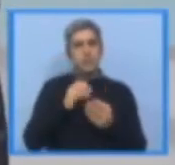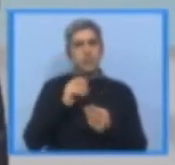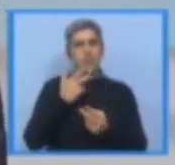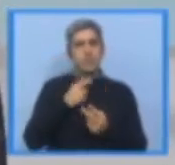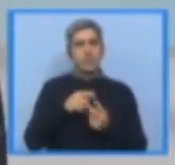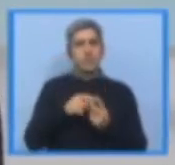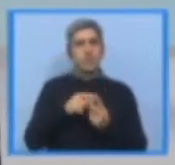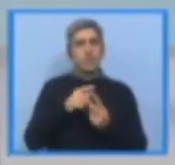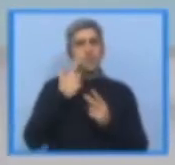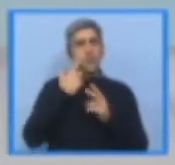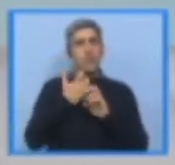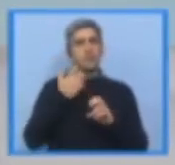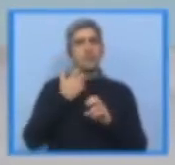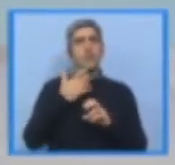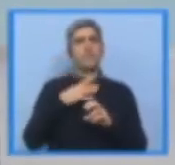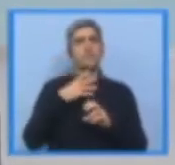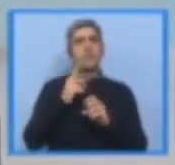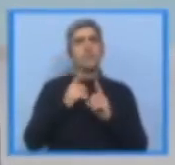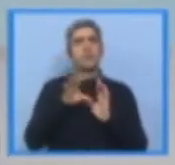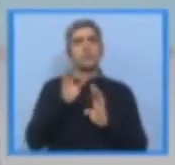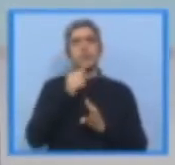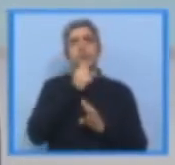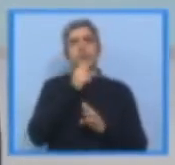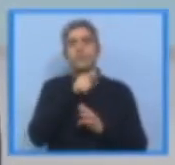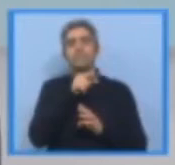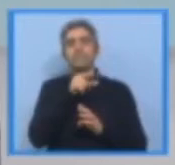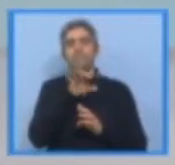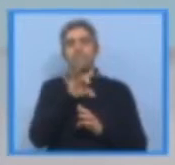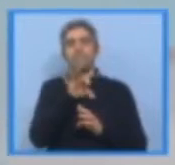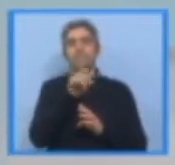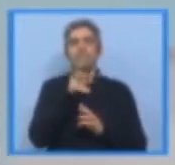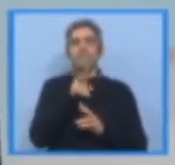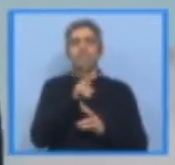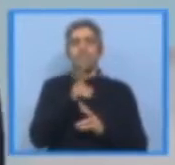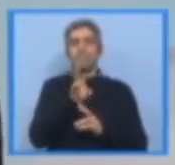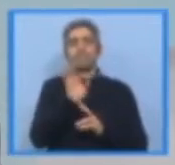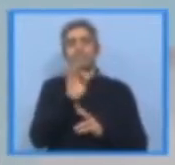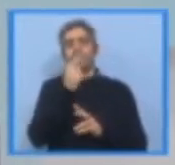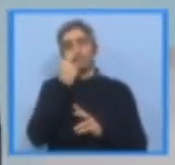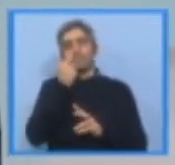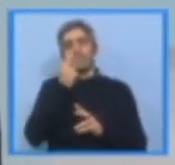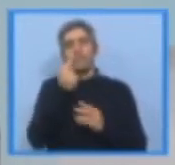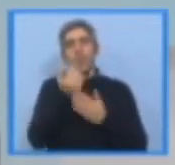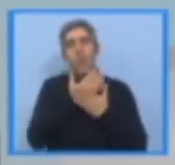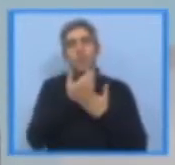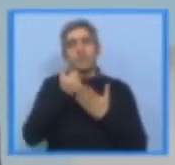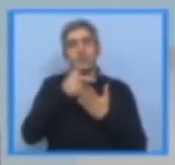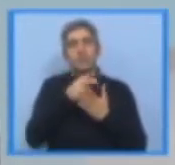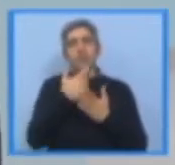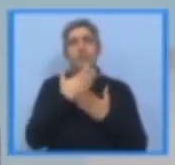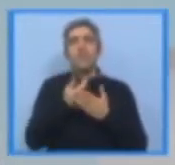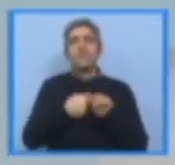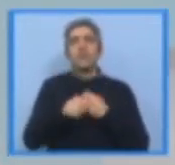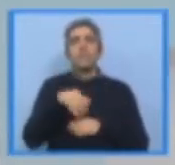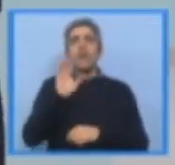qual é o destaque que dá, tem a tentação de ter, ter preocupações económico-financeiras. O que é que